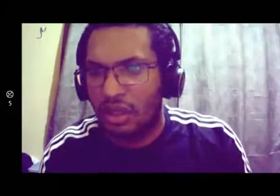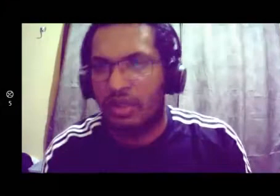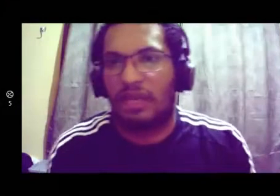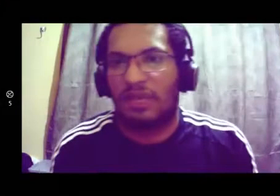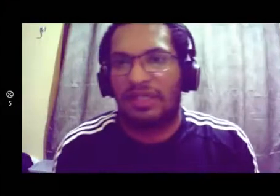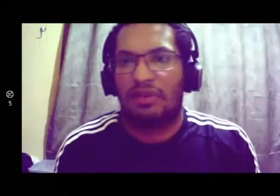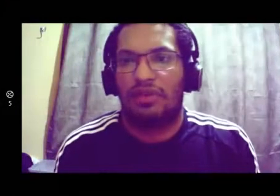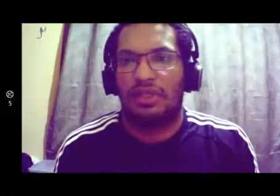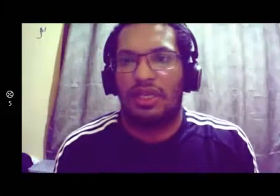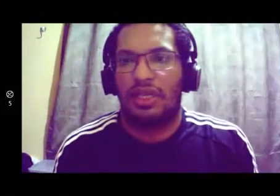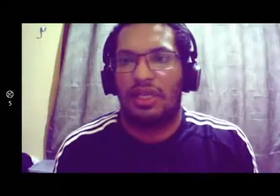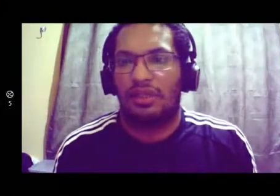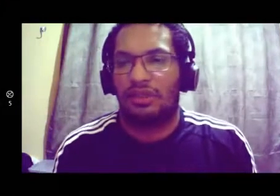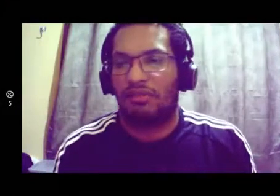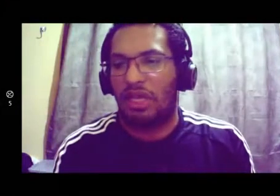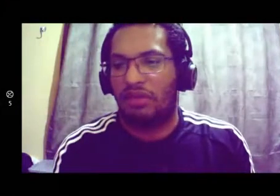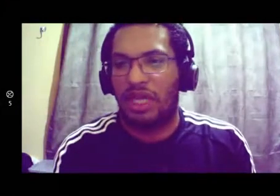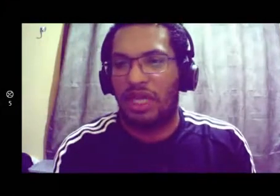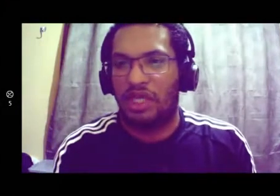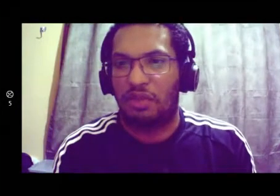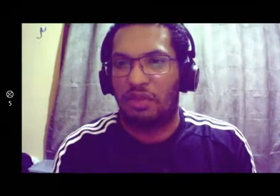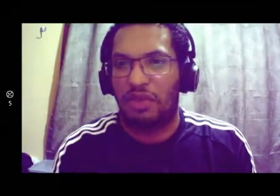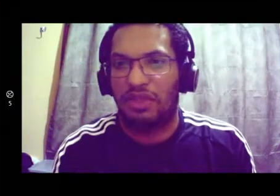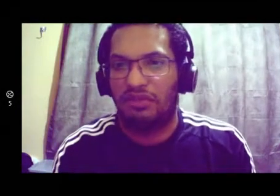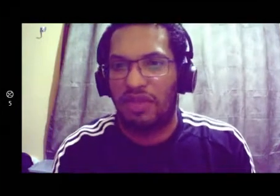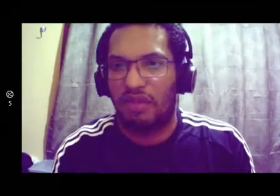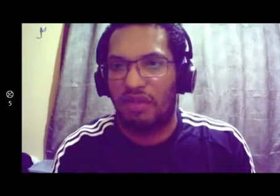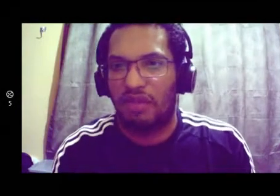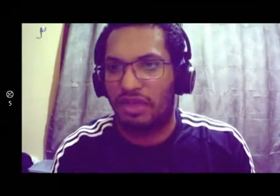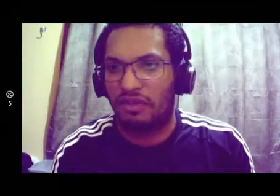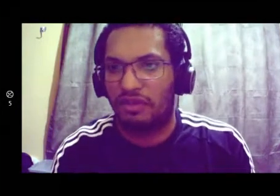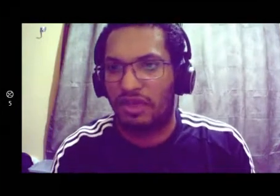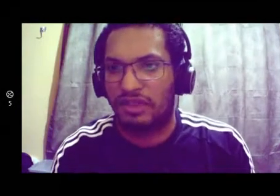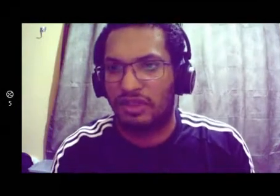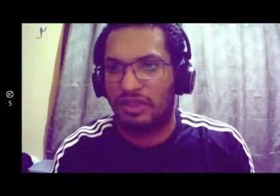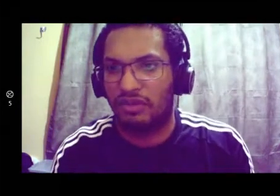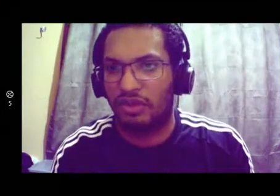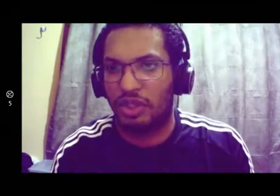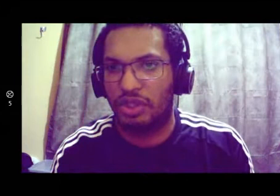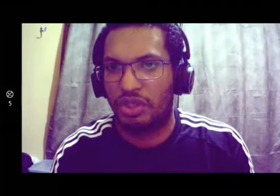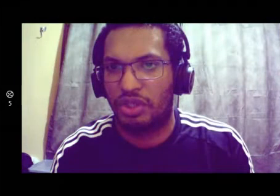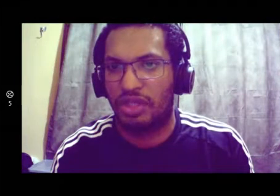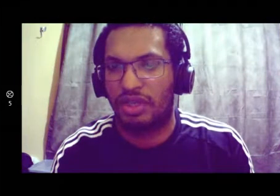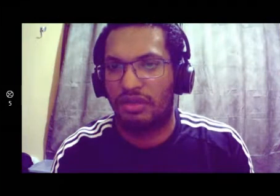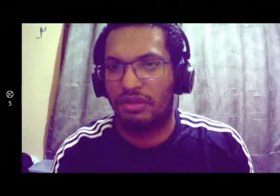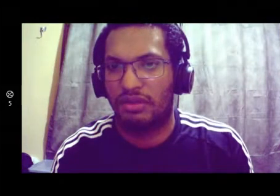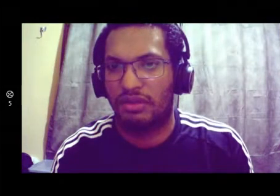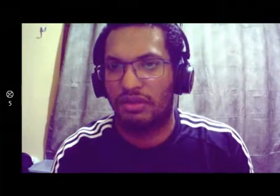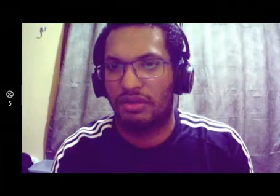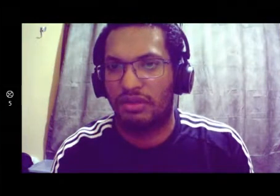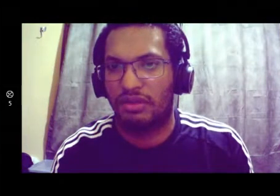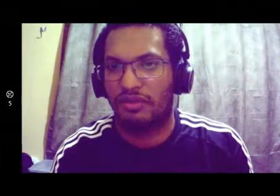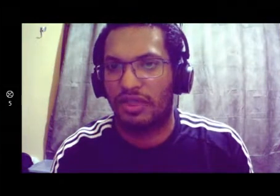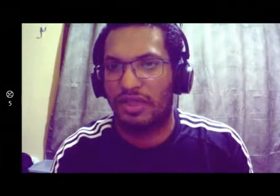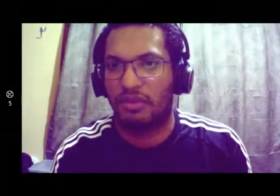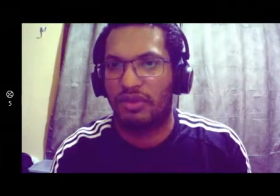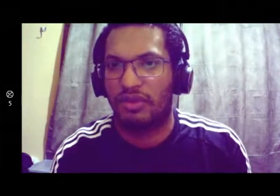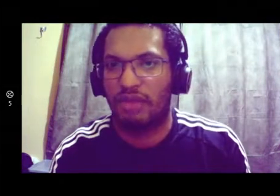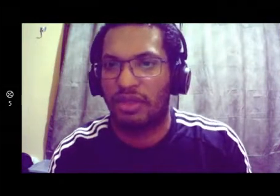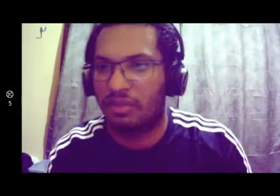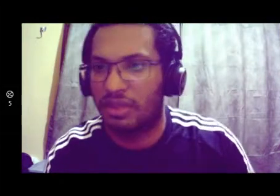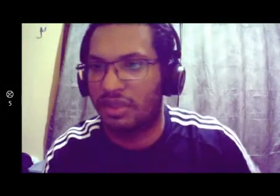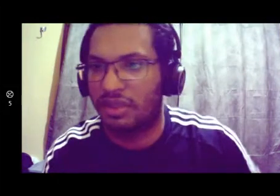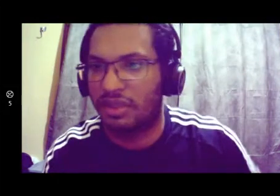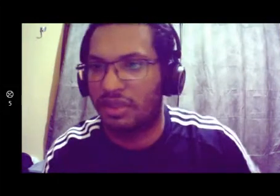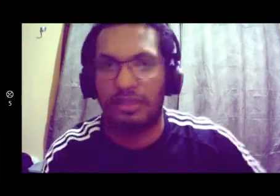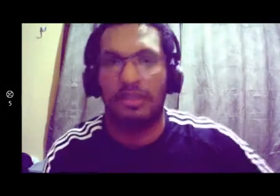Eu não queria passar para vocês meio ambiente, porque senão vai ficar muita informação hoje. Eu acho que já foi até rápido, não é para ir